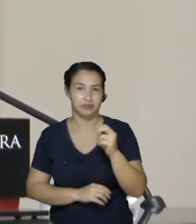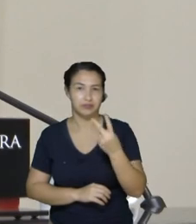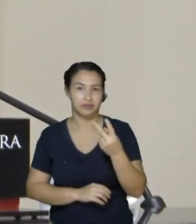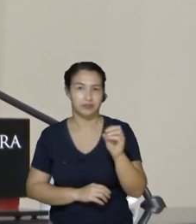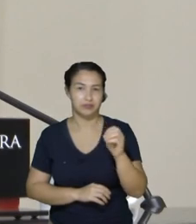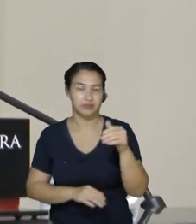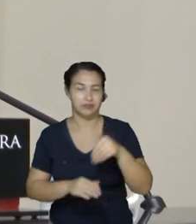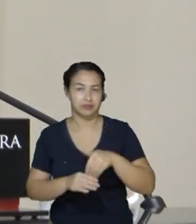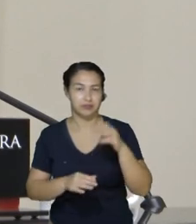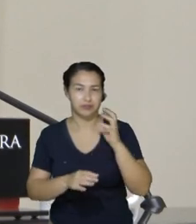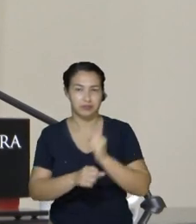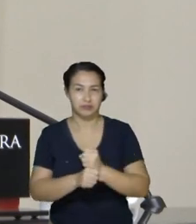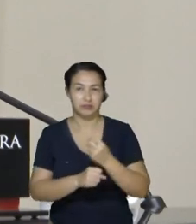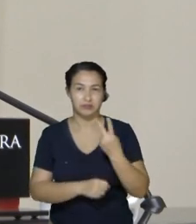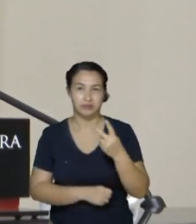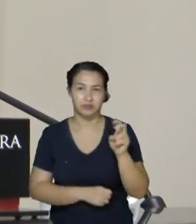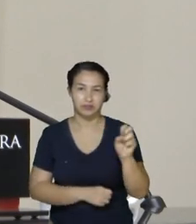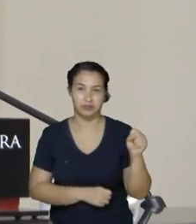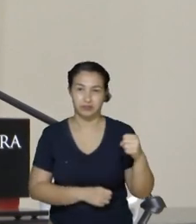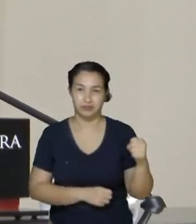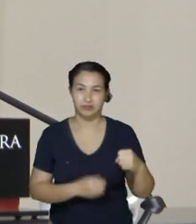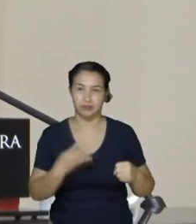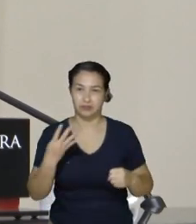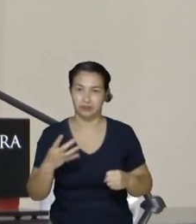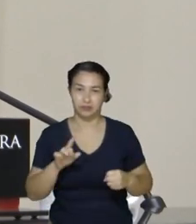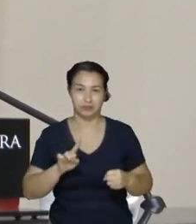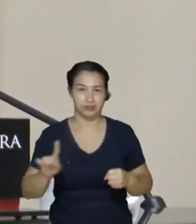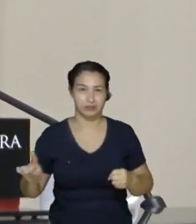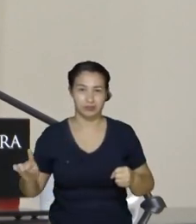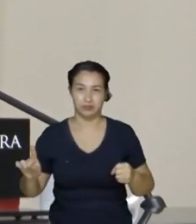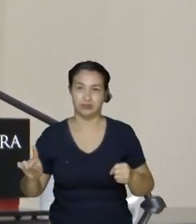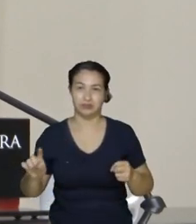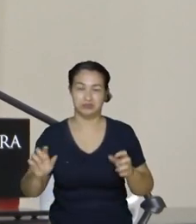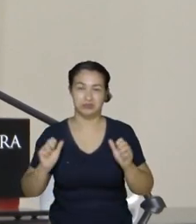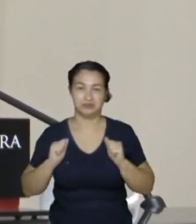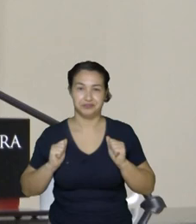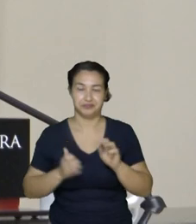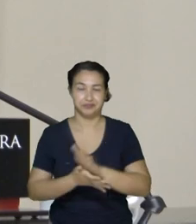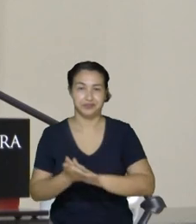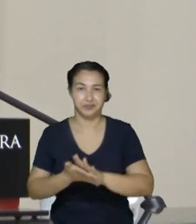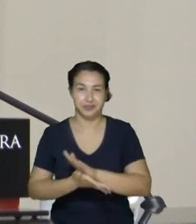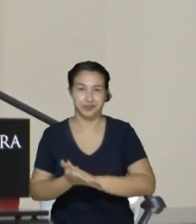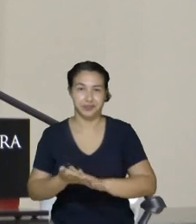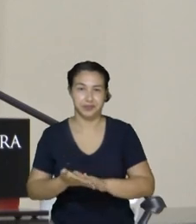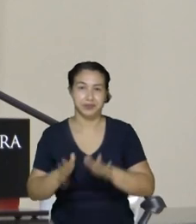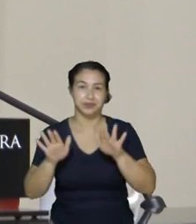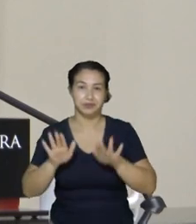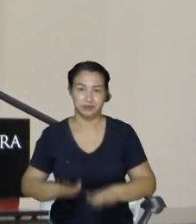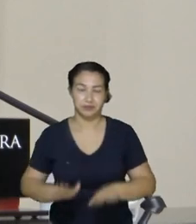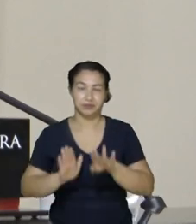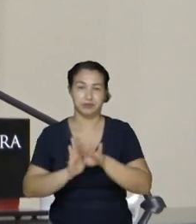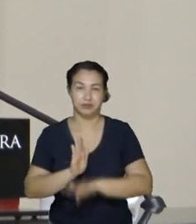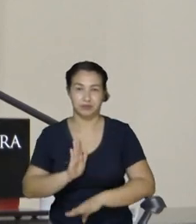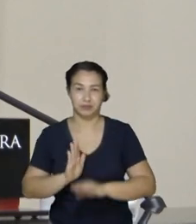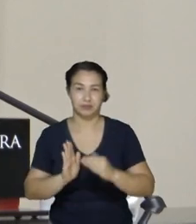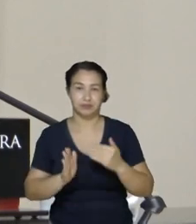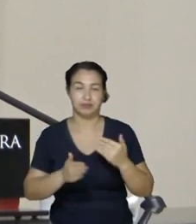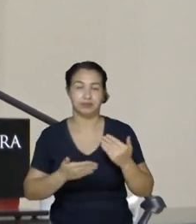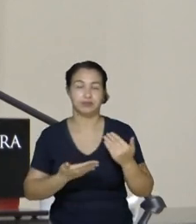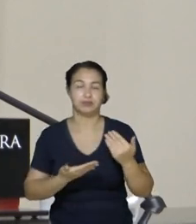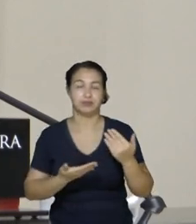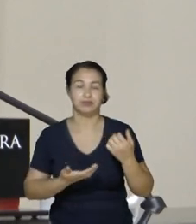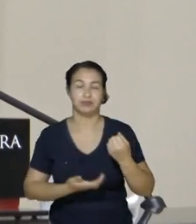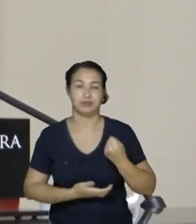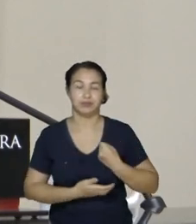votação: 25 votos sim, 4 votos não, nenhuma abstenção. Foi mantido veto parcial em turno único